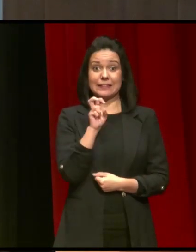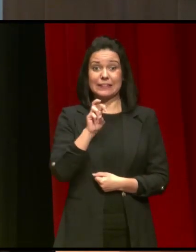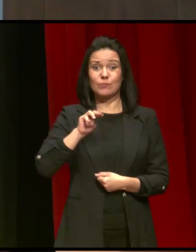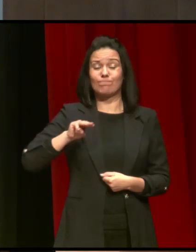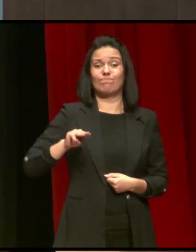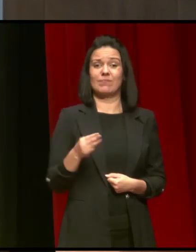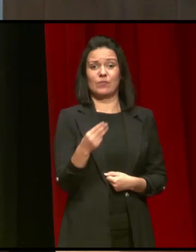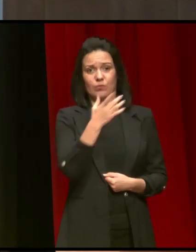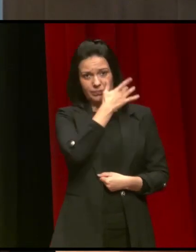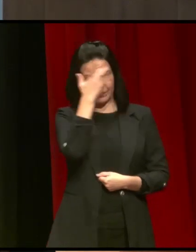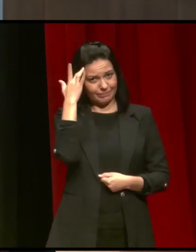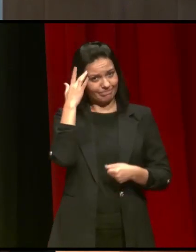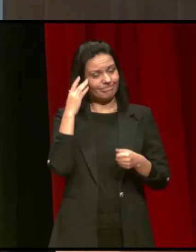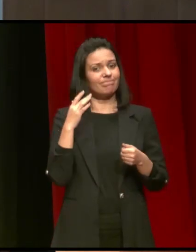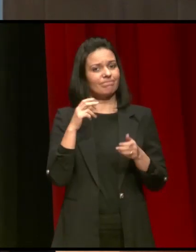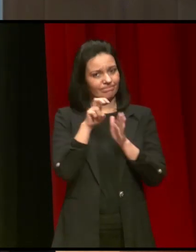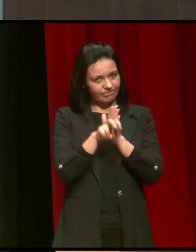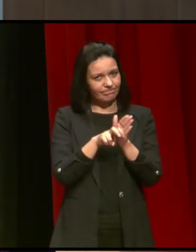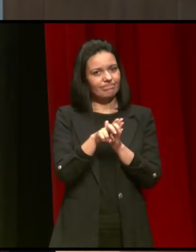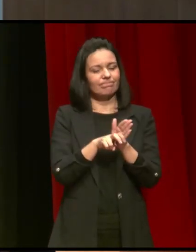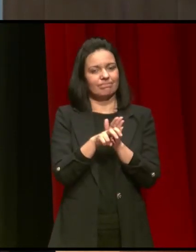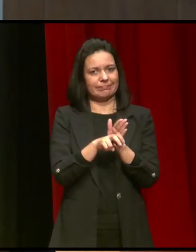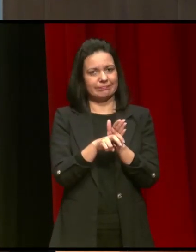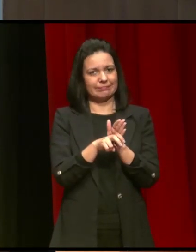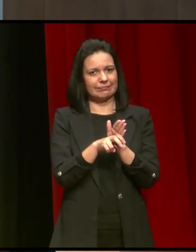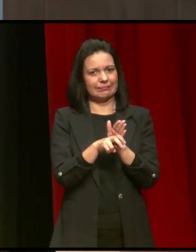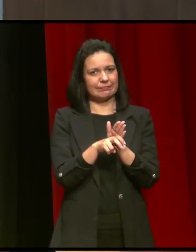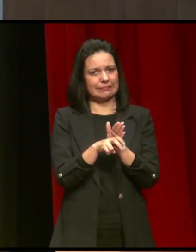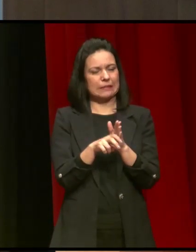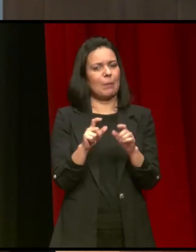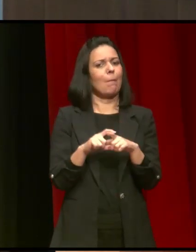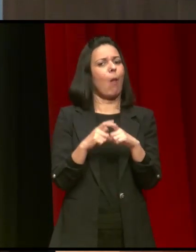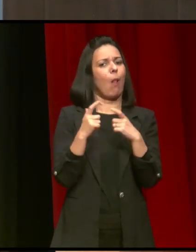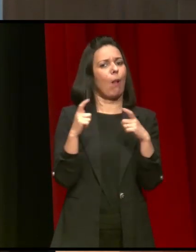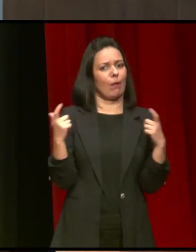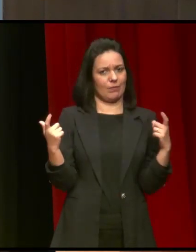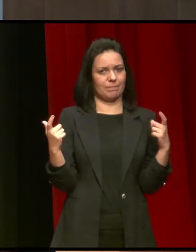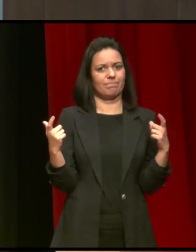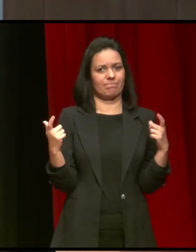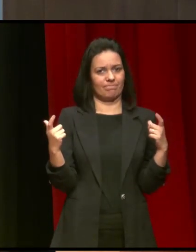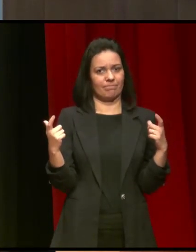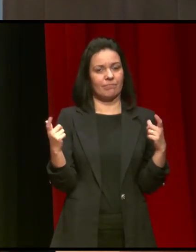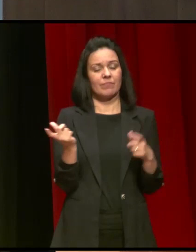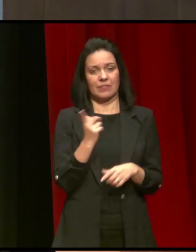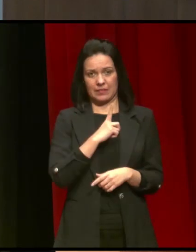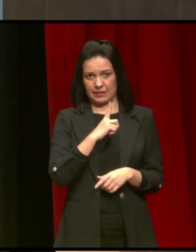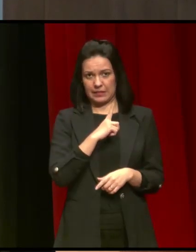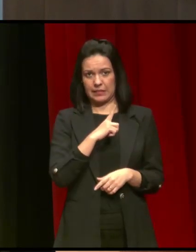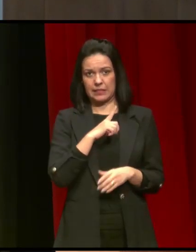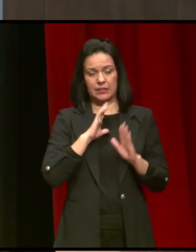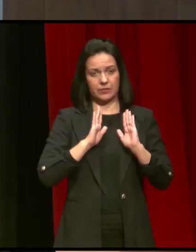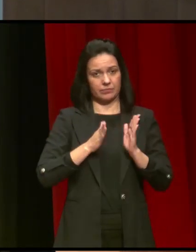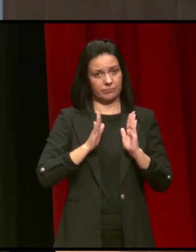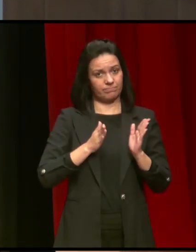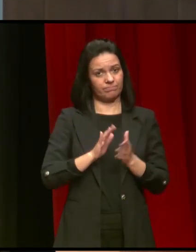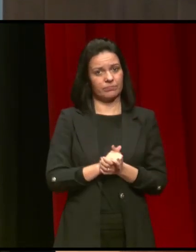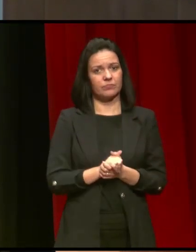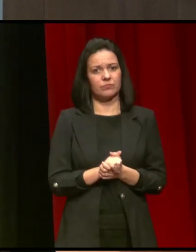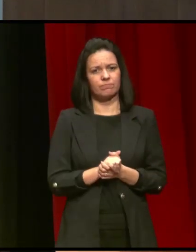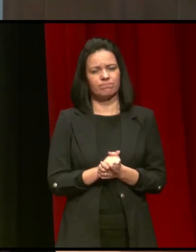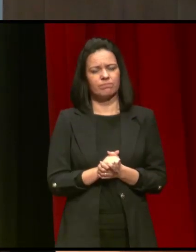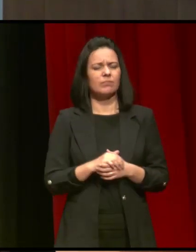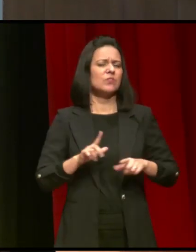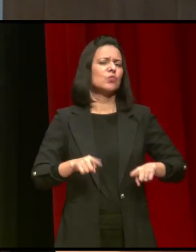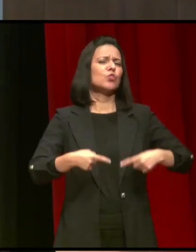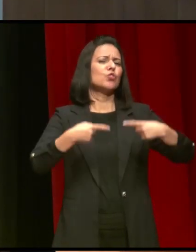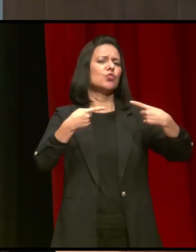cadeira de roda. Isso é um número alto, né? Gente, mas é só um número que eu recebi. Quais são os desafios com a